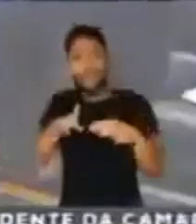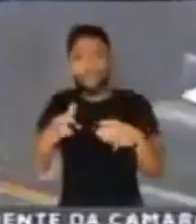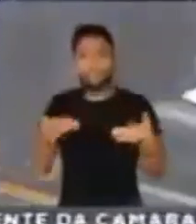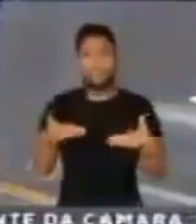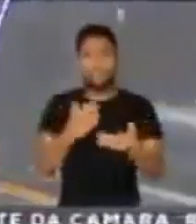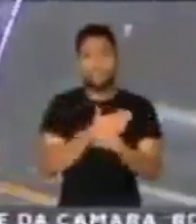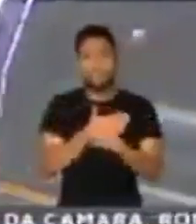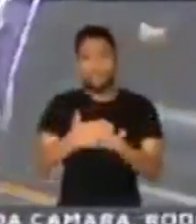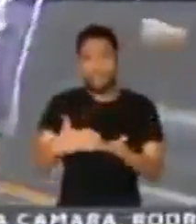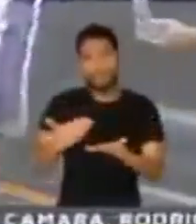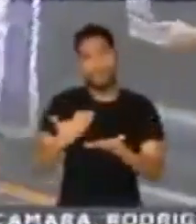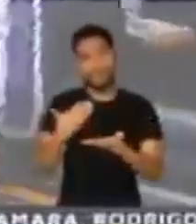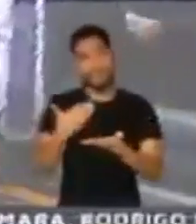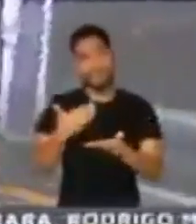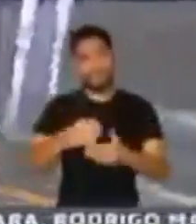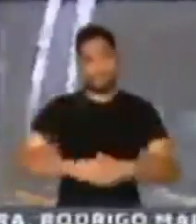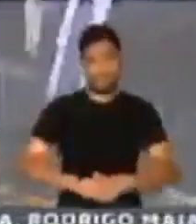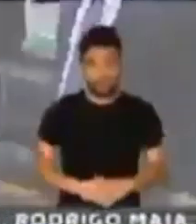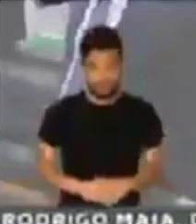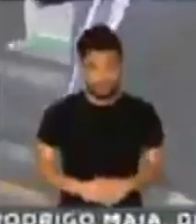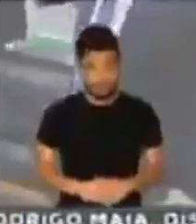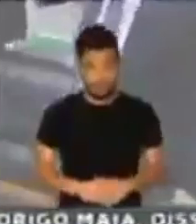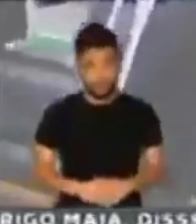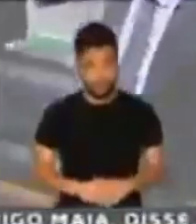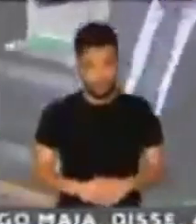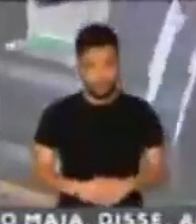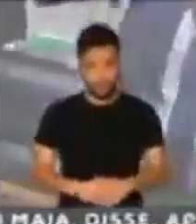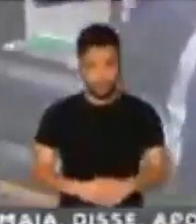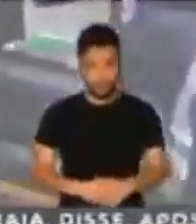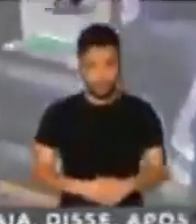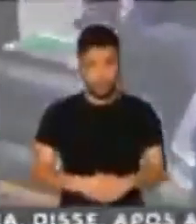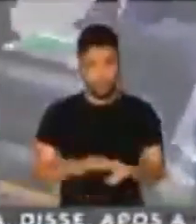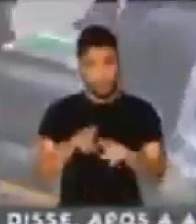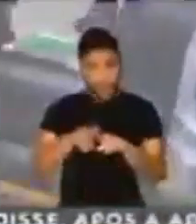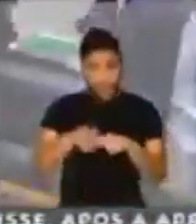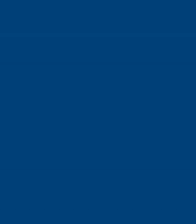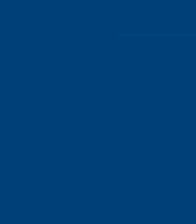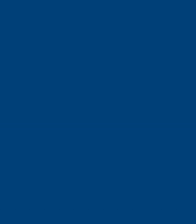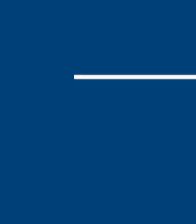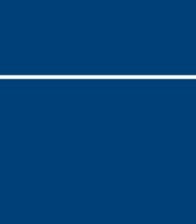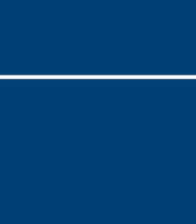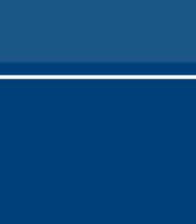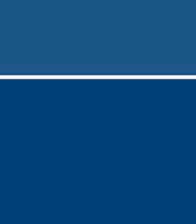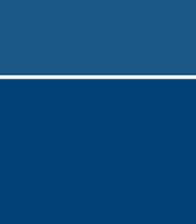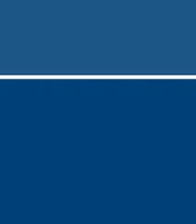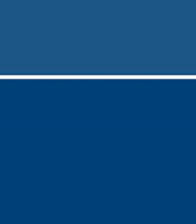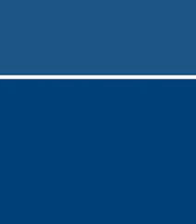desde o início dessa legislatura. Então, por causa das...